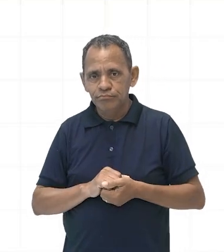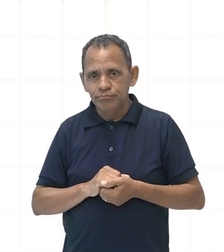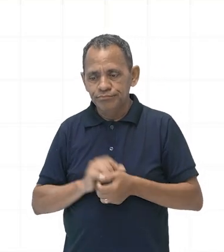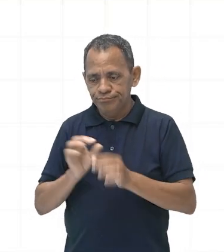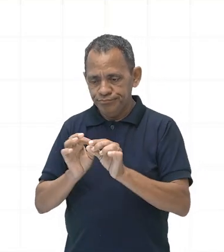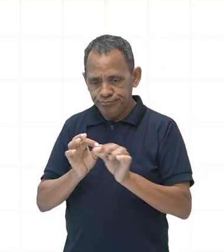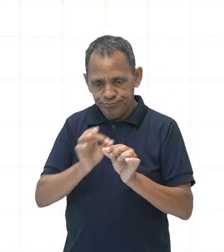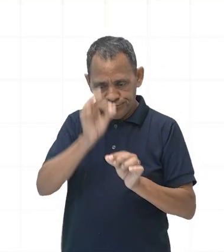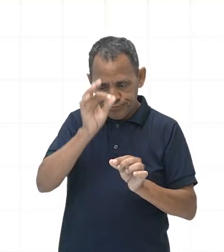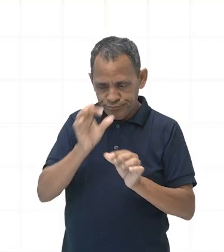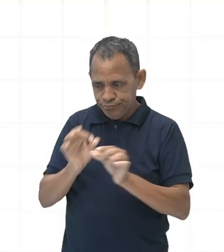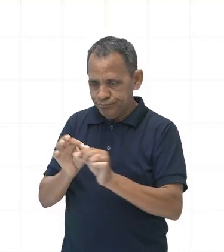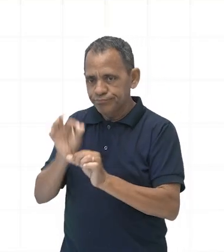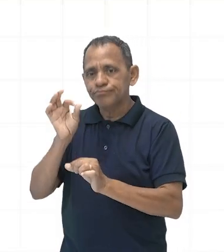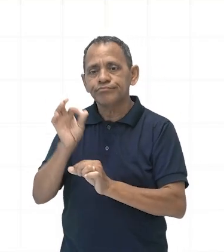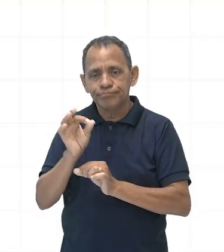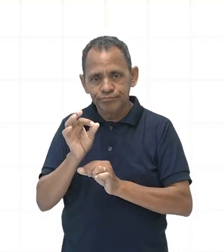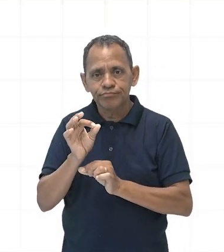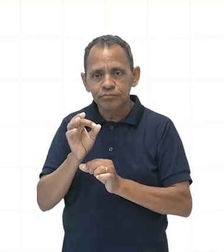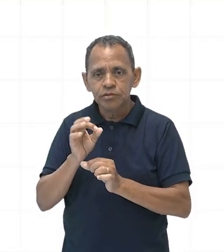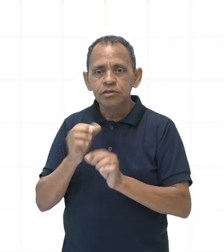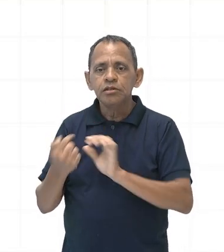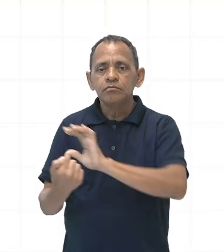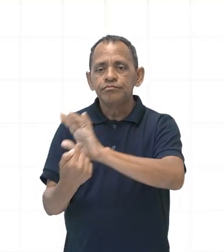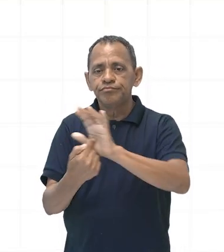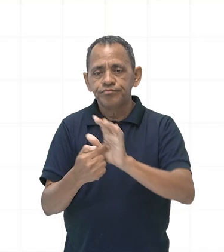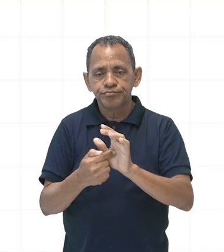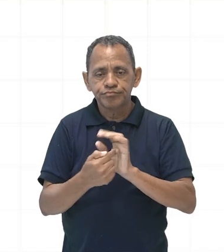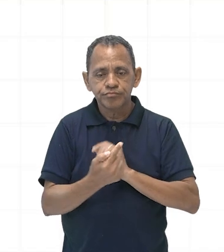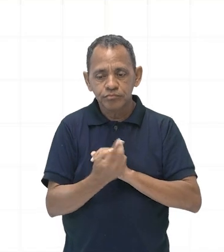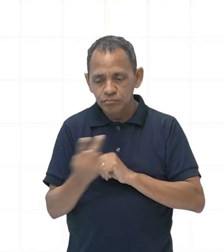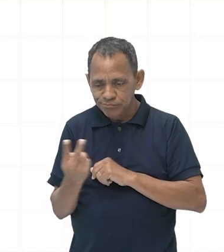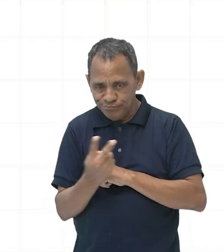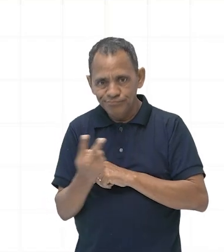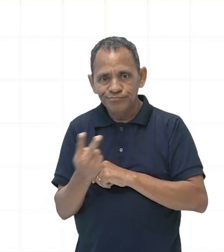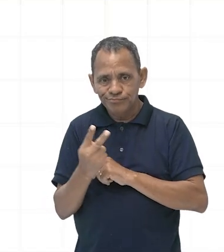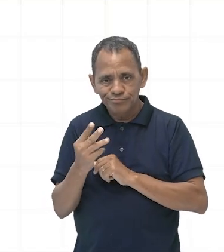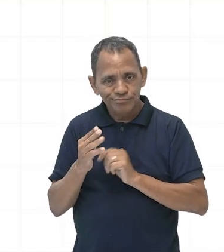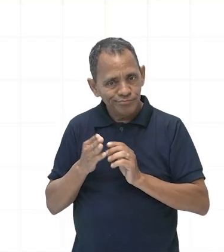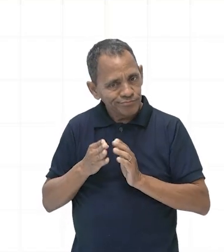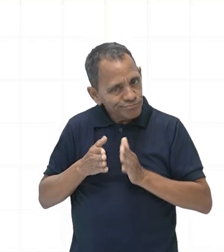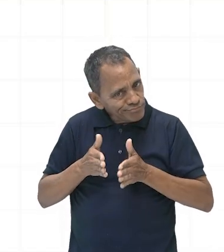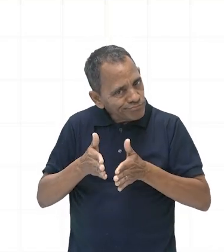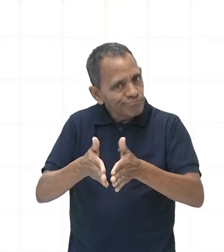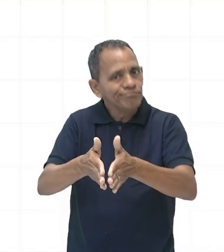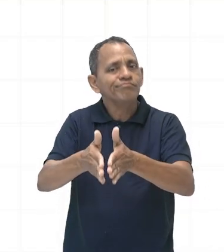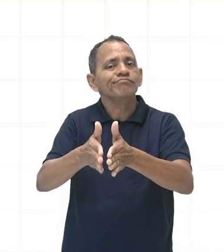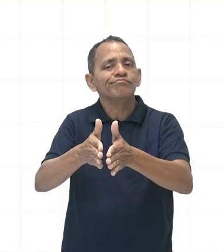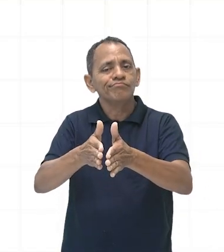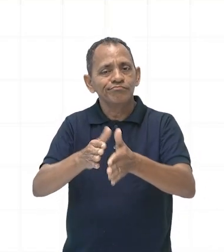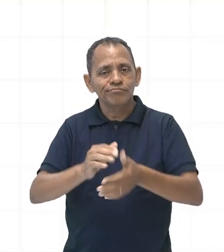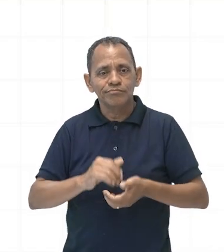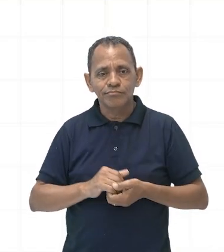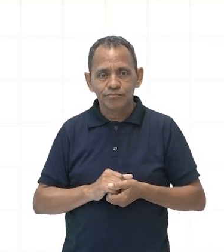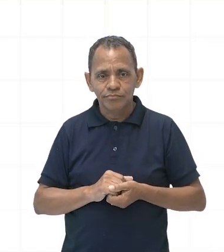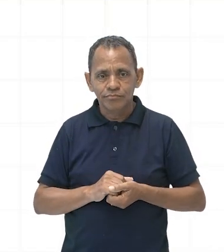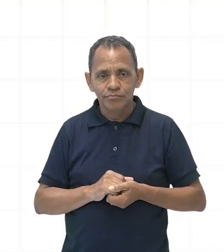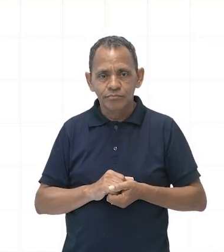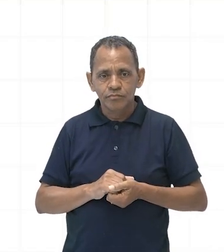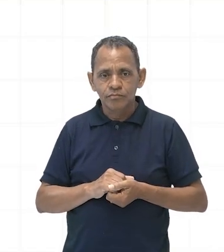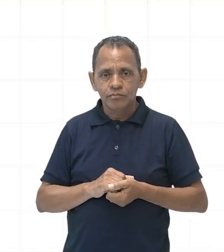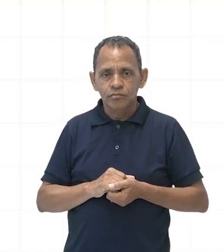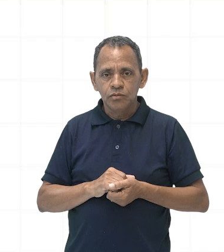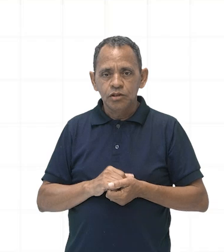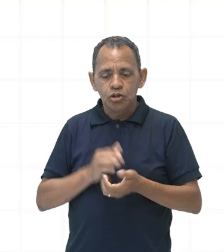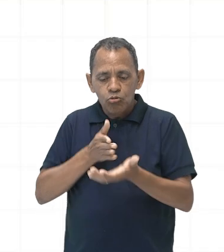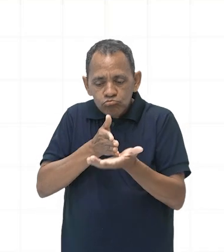cima também. Isso está indicando que as duas grandezas estão indo na mesma direção. Então, essas